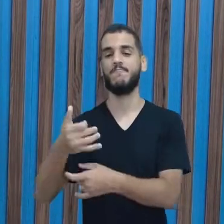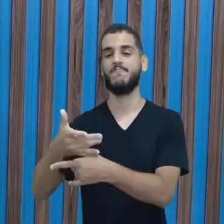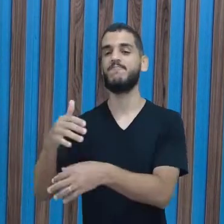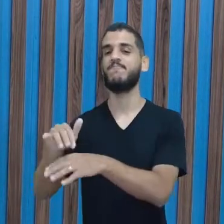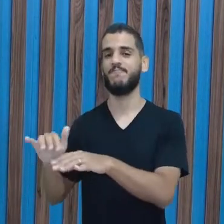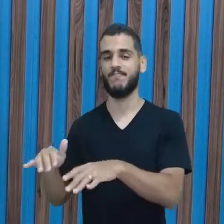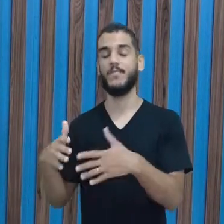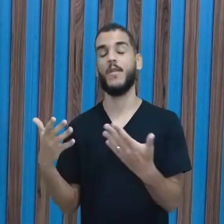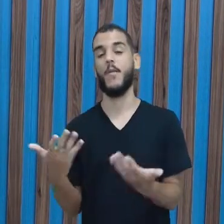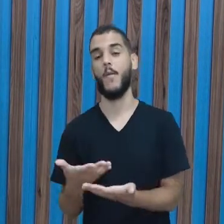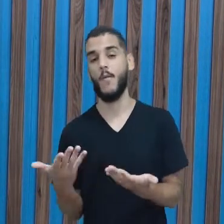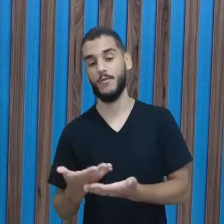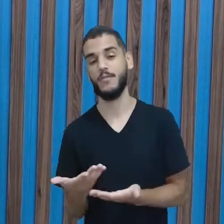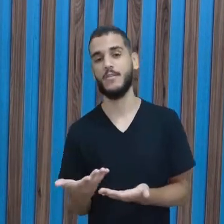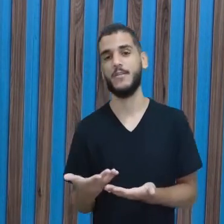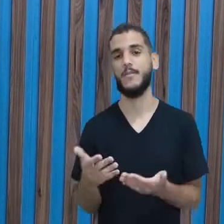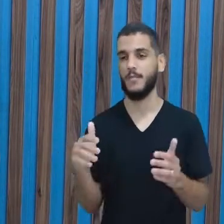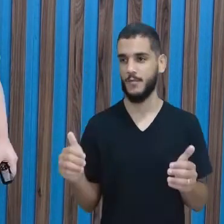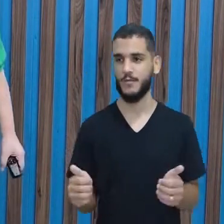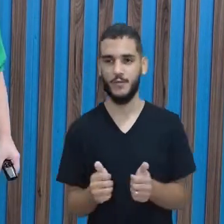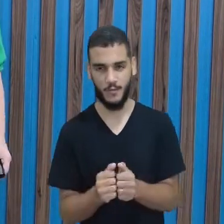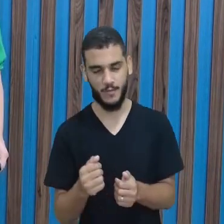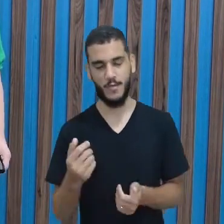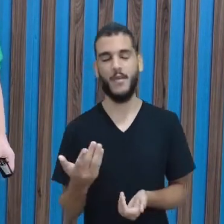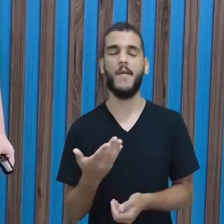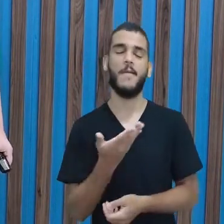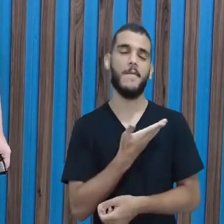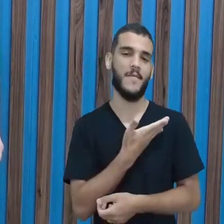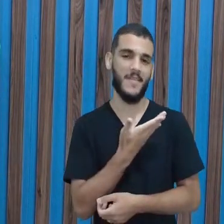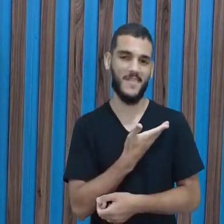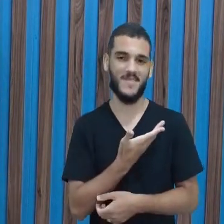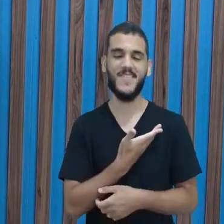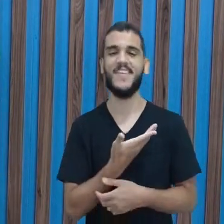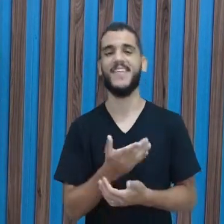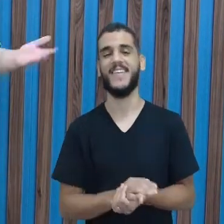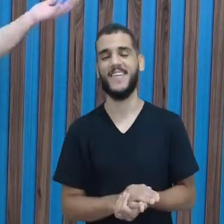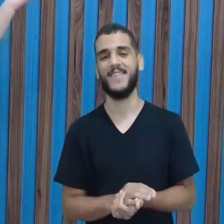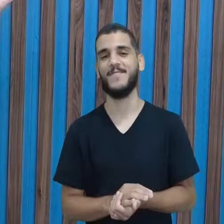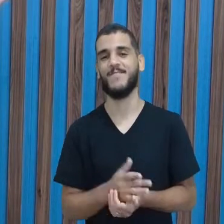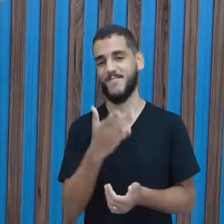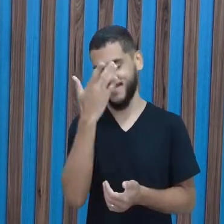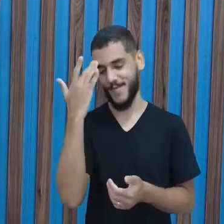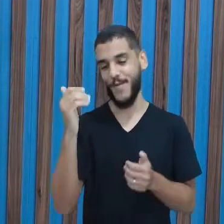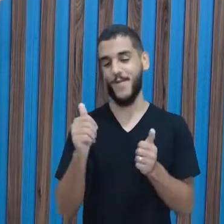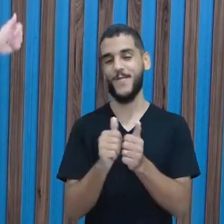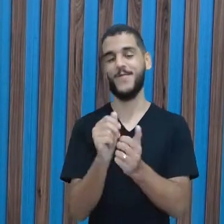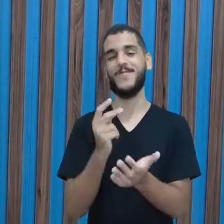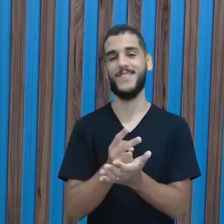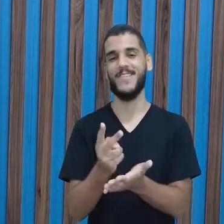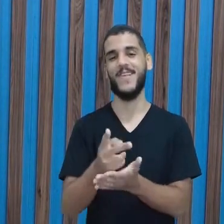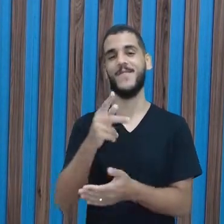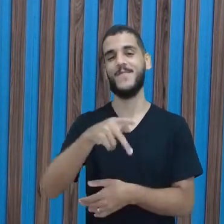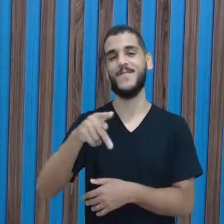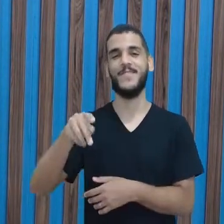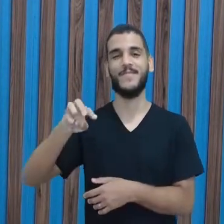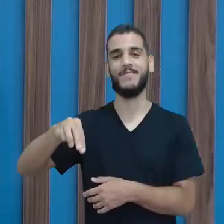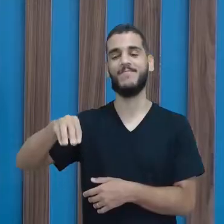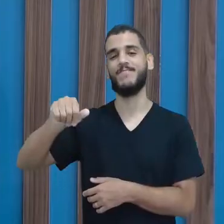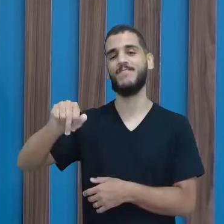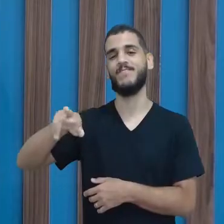hoje aqui conosco está minha colega, minha parceira de matemática, professora